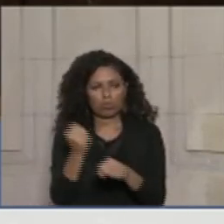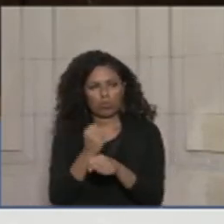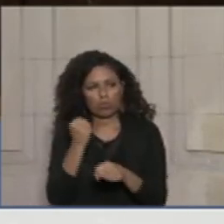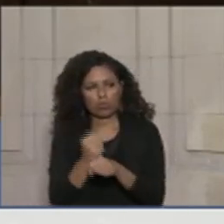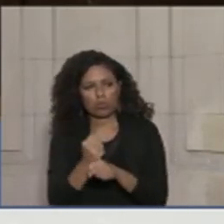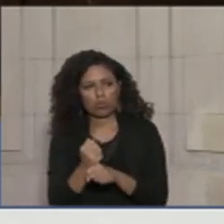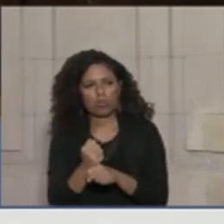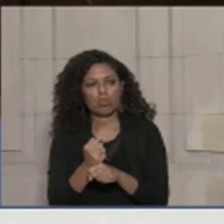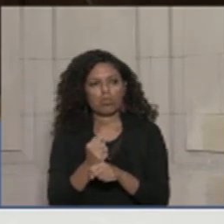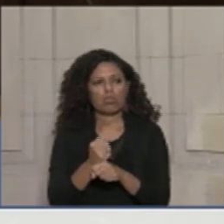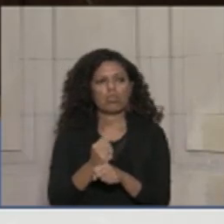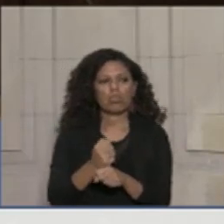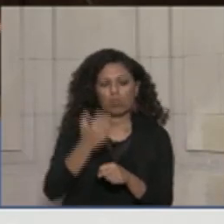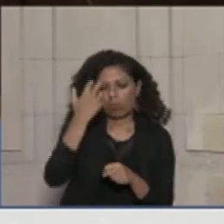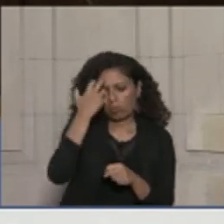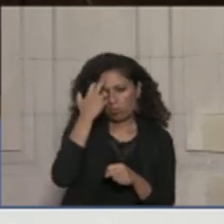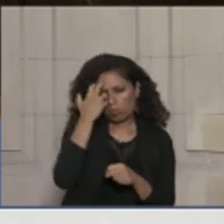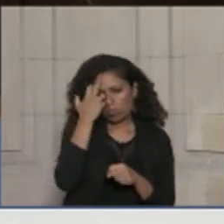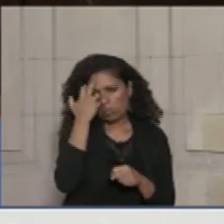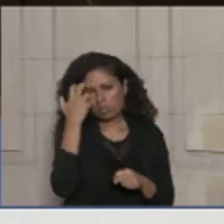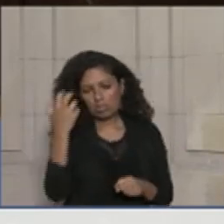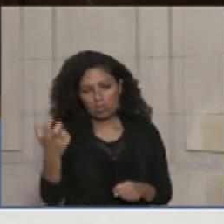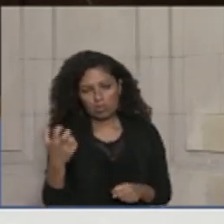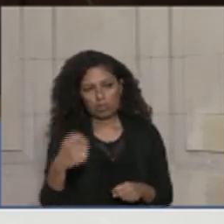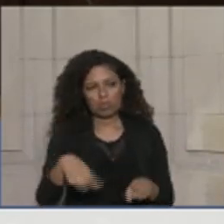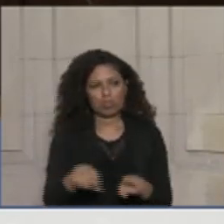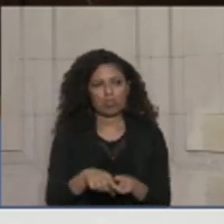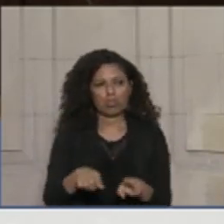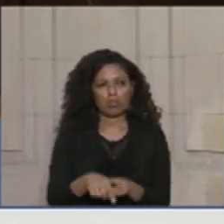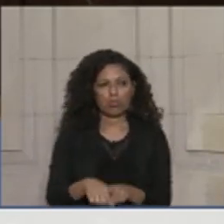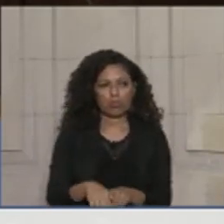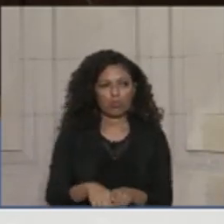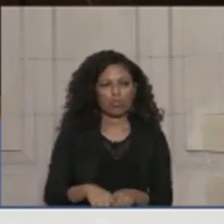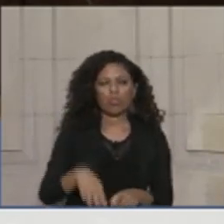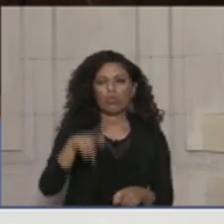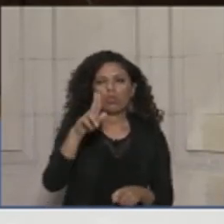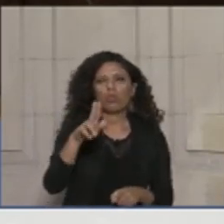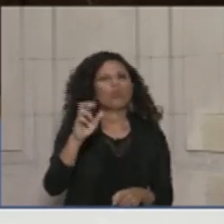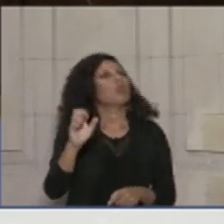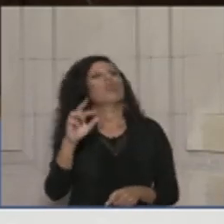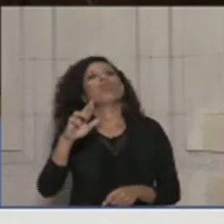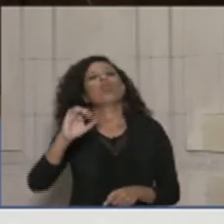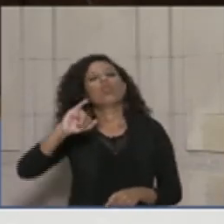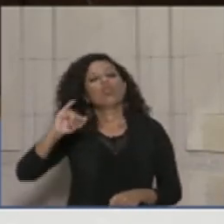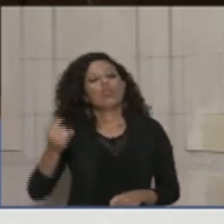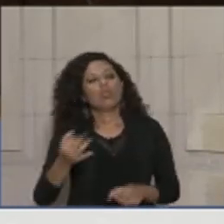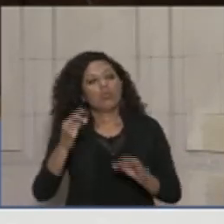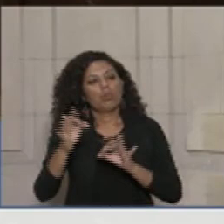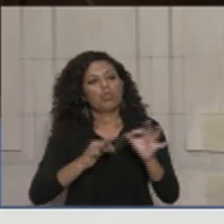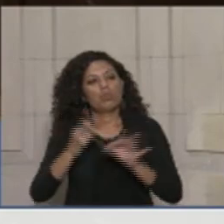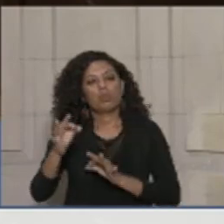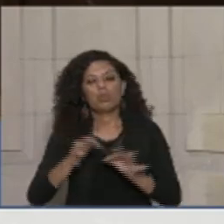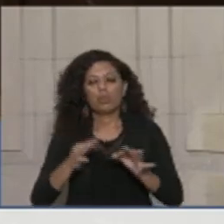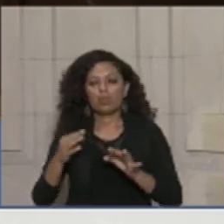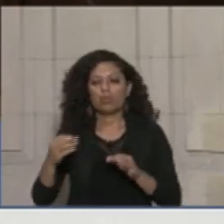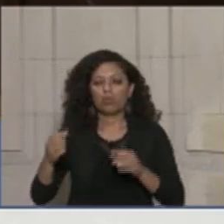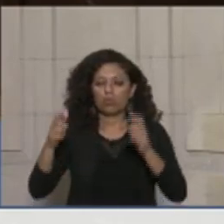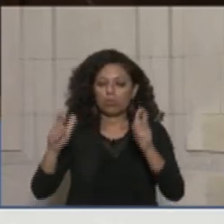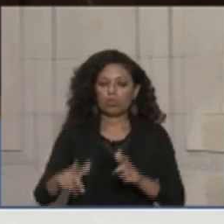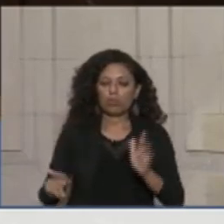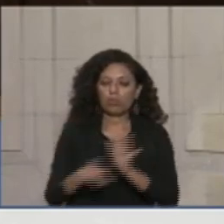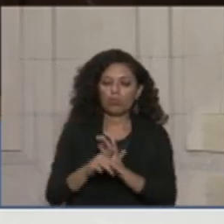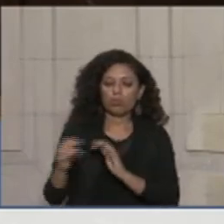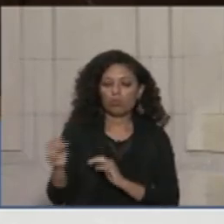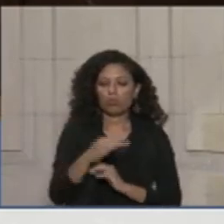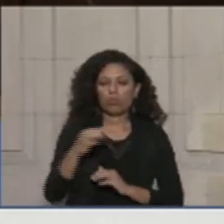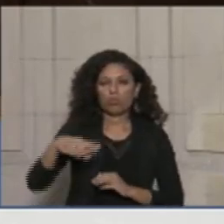Ciência e Tecnologia, que acaba de lançar agora um polo da Universidade do Estado do Rio de Janeiro, na cidade de Mesquita, e que, sem